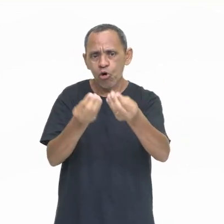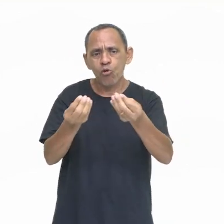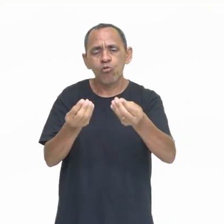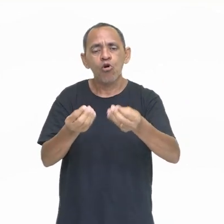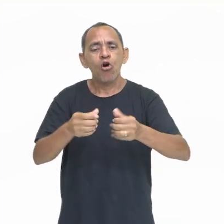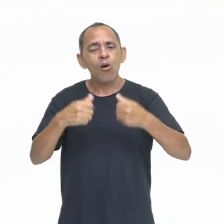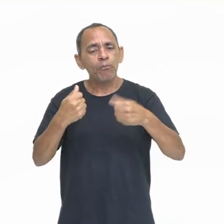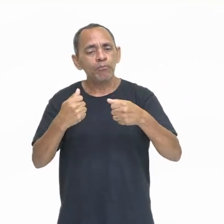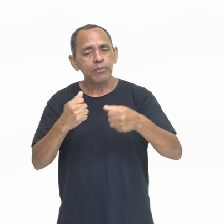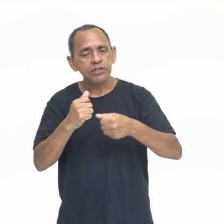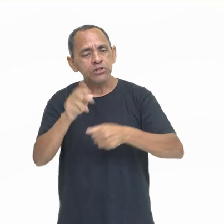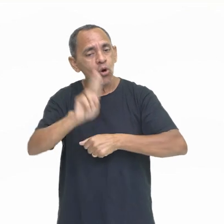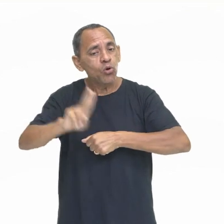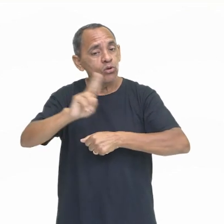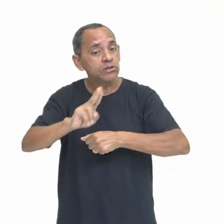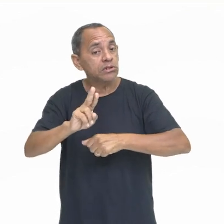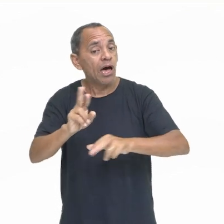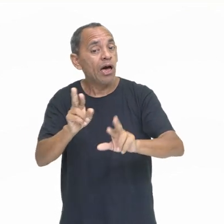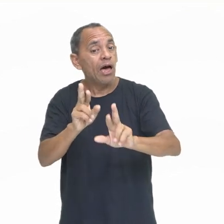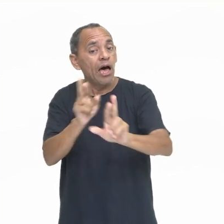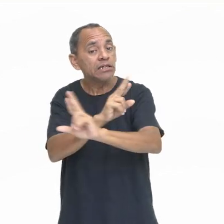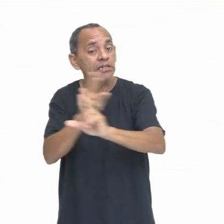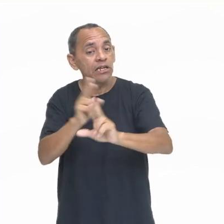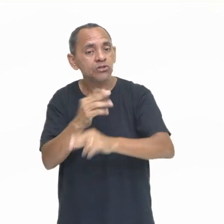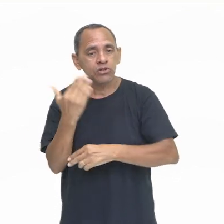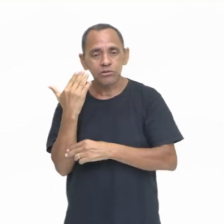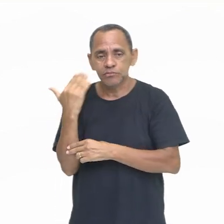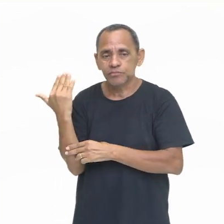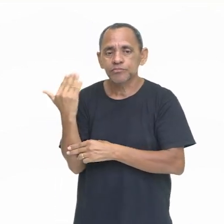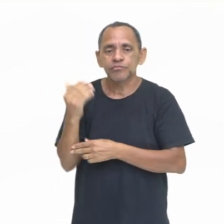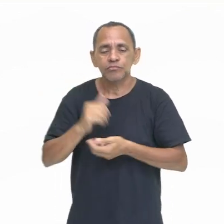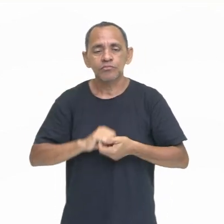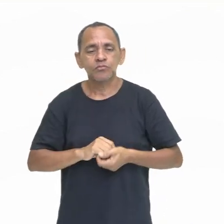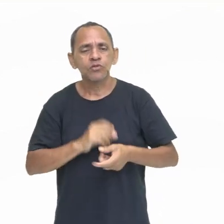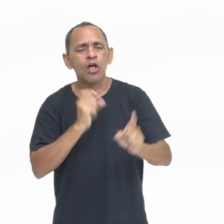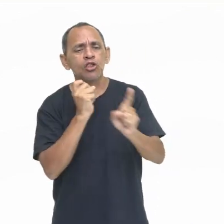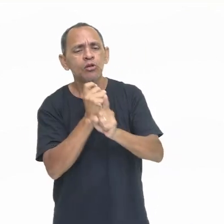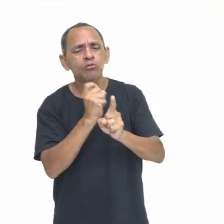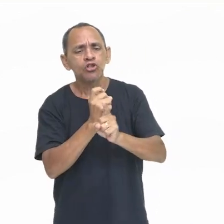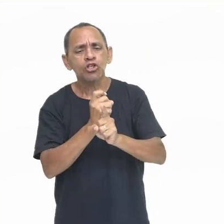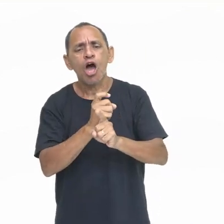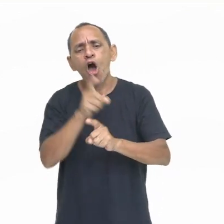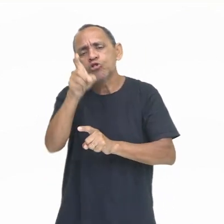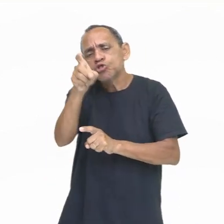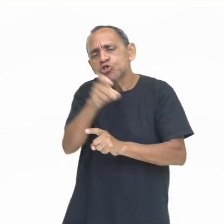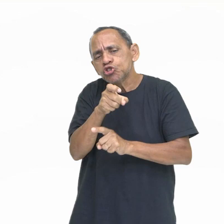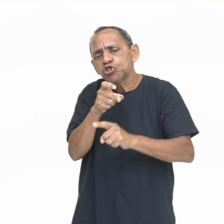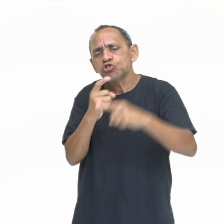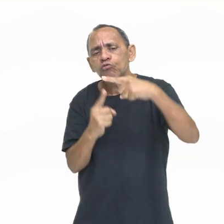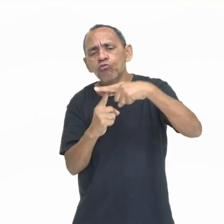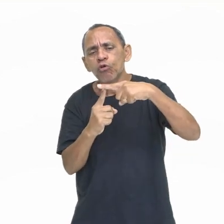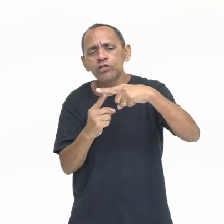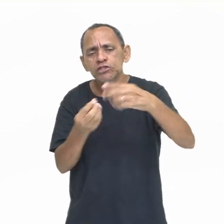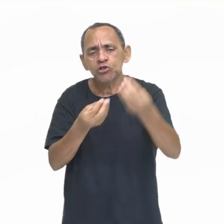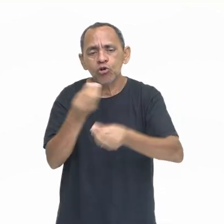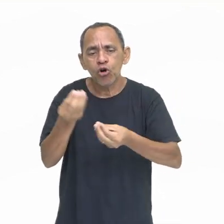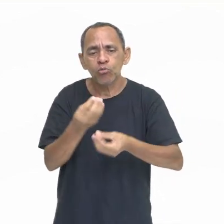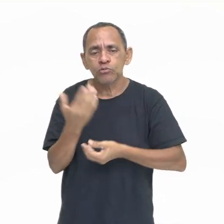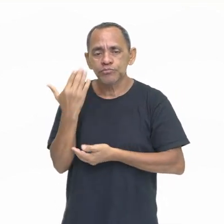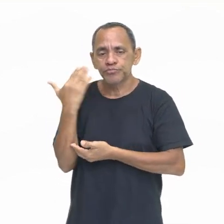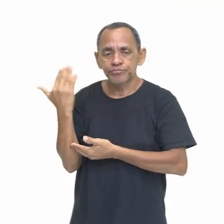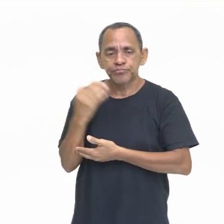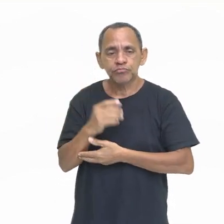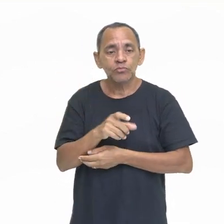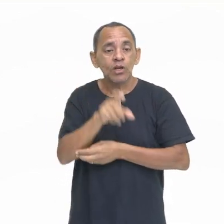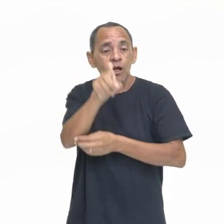as coordenadas, nós vamos usar as relações que nós acabamos de ver. Para determinar o x do vértice, nós vamos usar esta